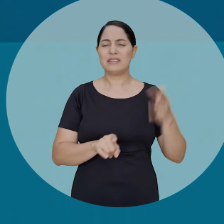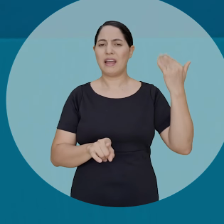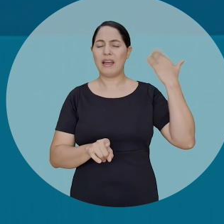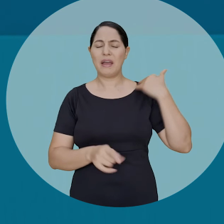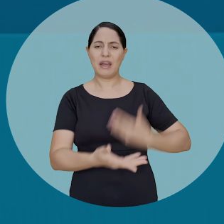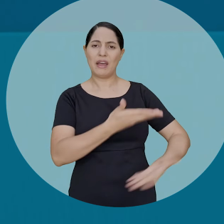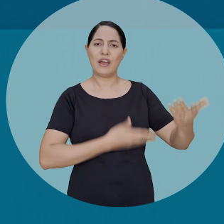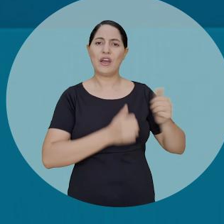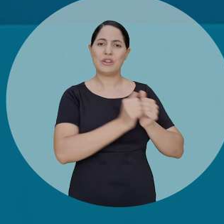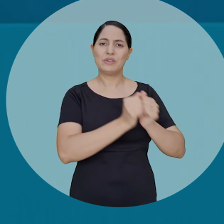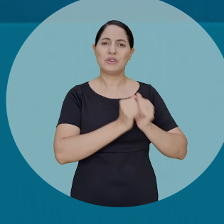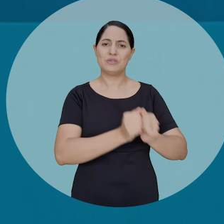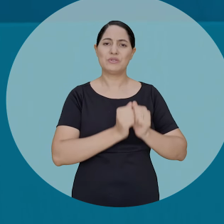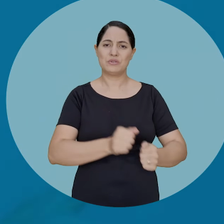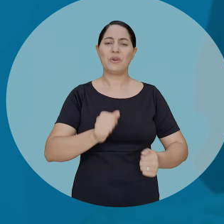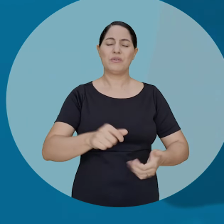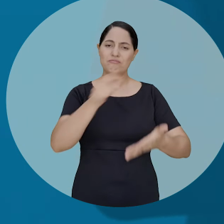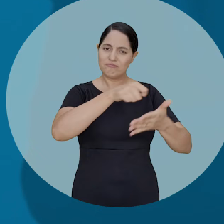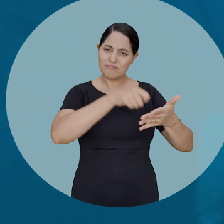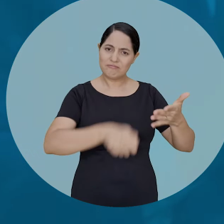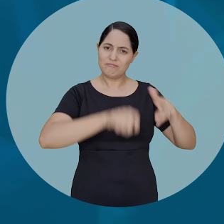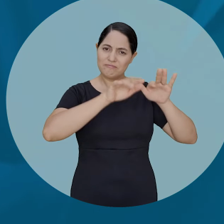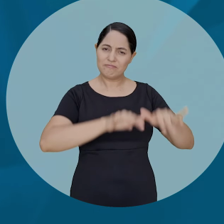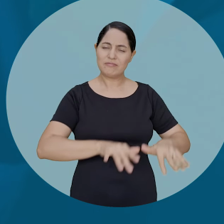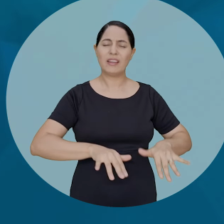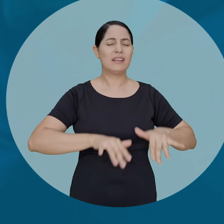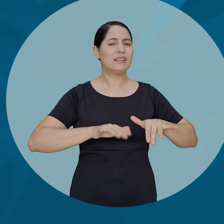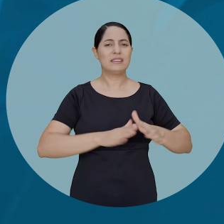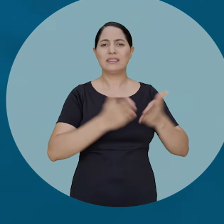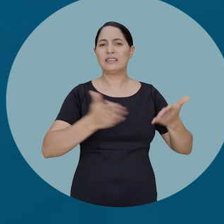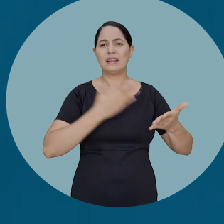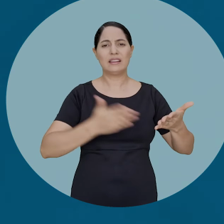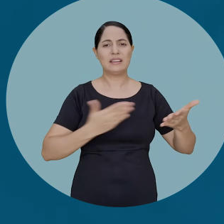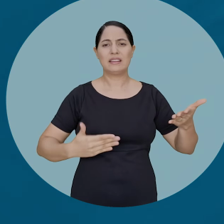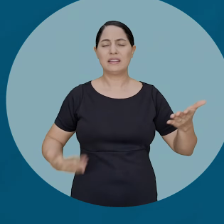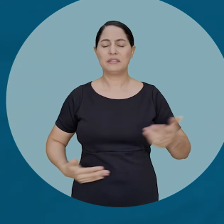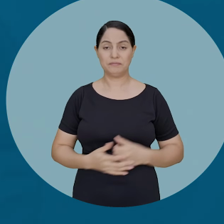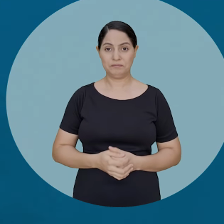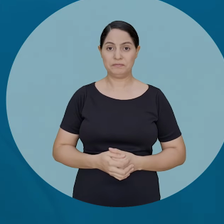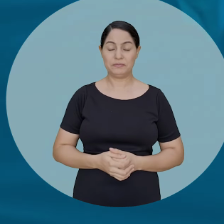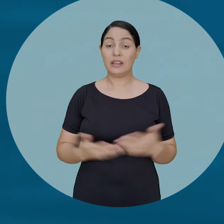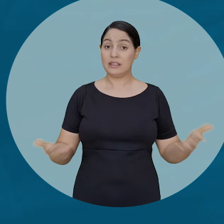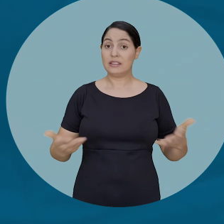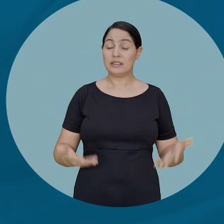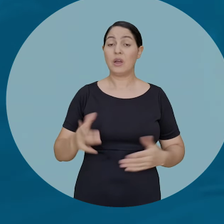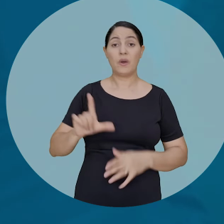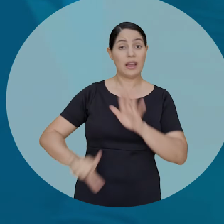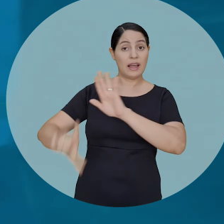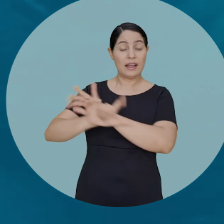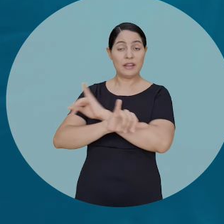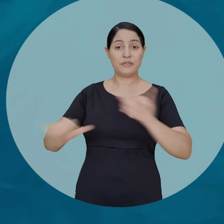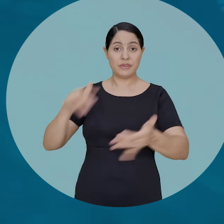juntos, pela literatura, iniciávamos a nossa caminhada. A lei que torna inviolável o escritório de advocacia é